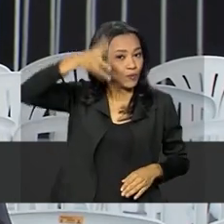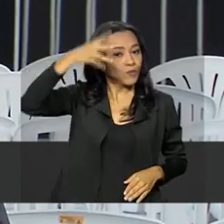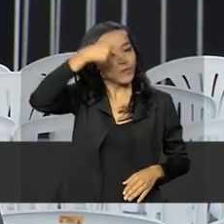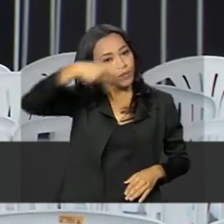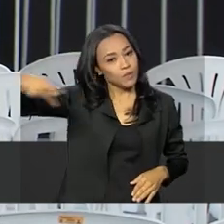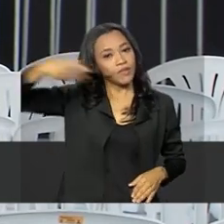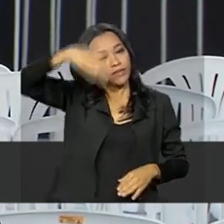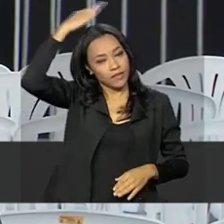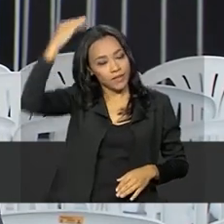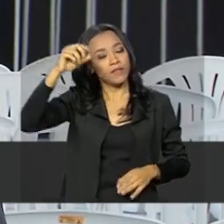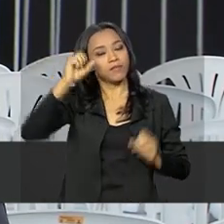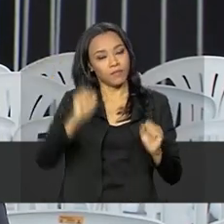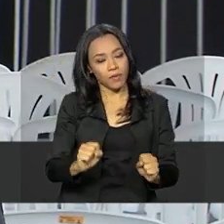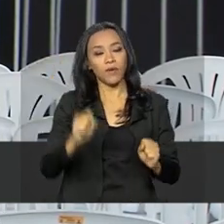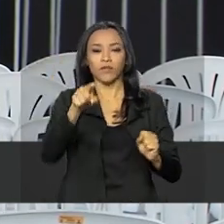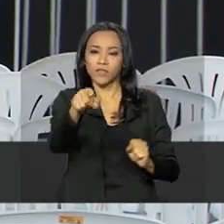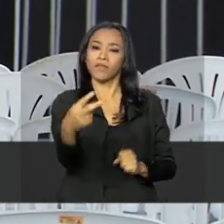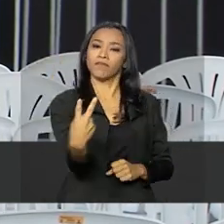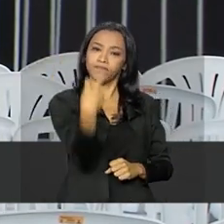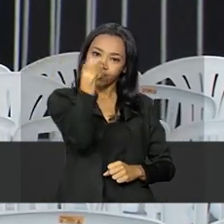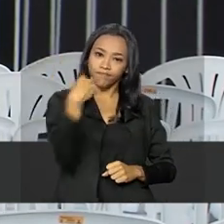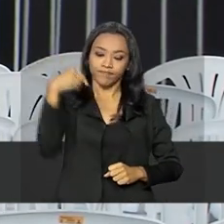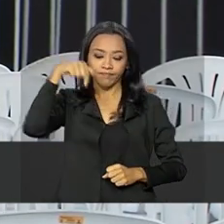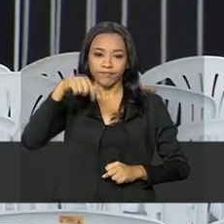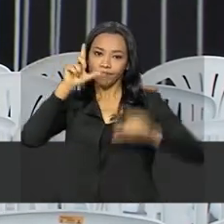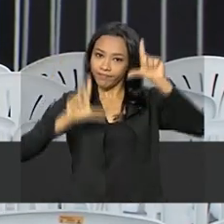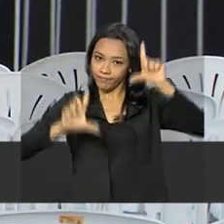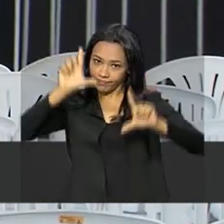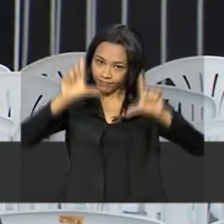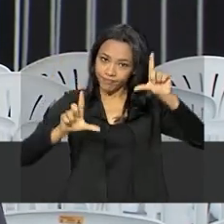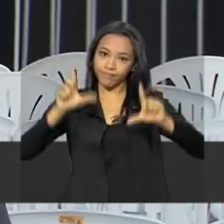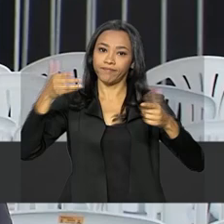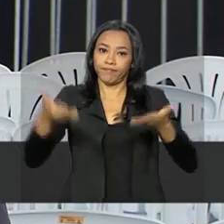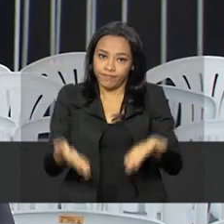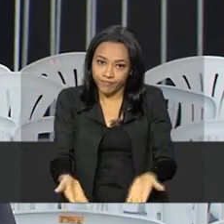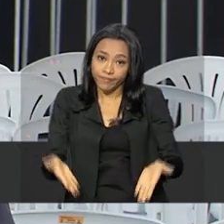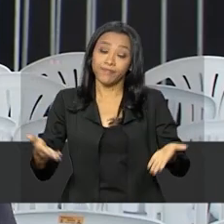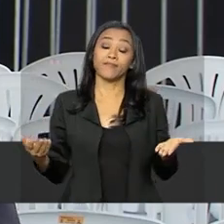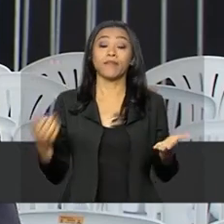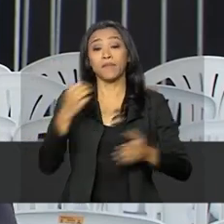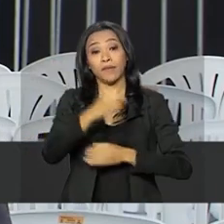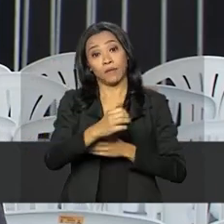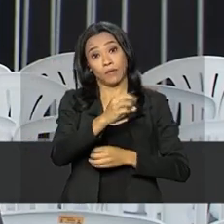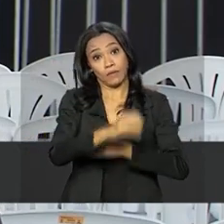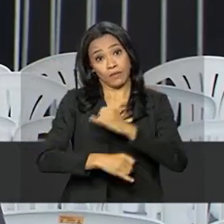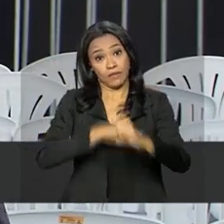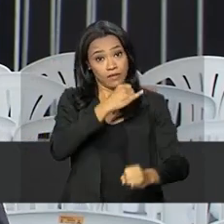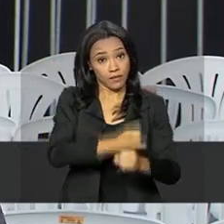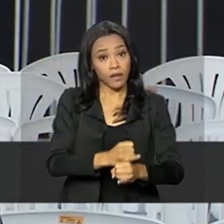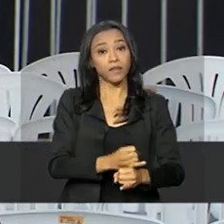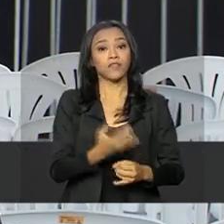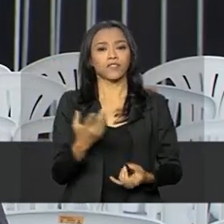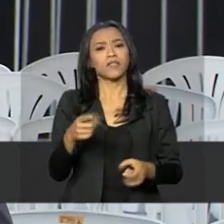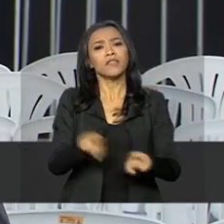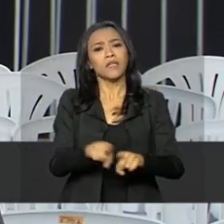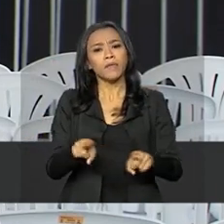vivo. Você também pode acompanhar o nosso programa, a nossa programação ao vivo pelo site da TV NBR.